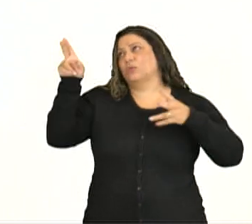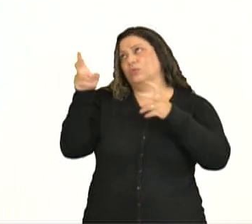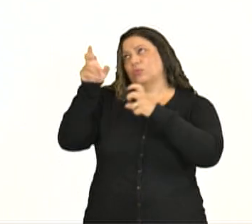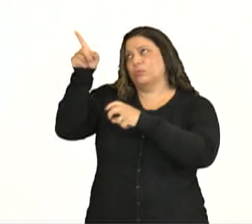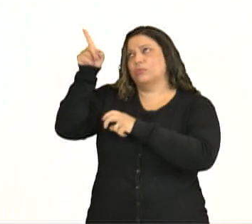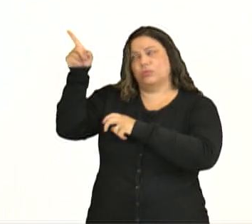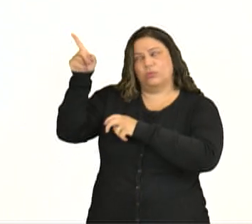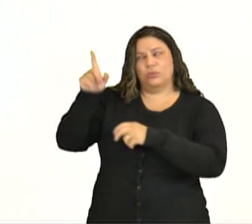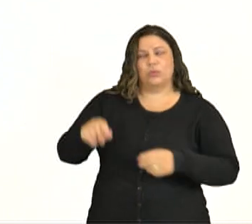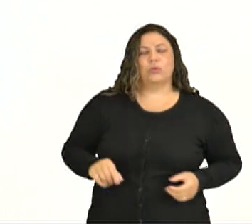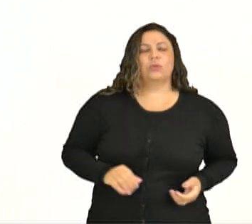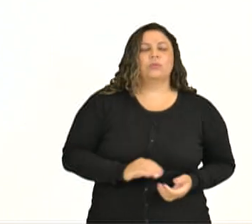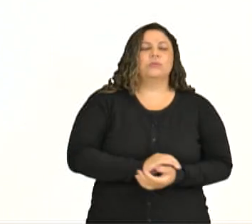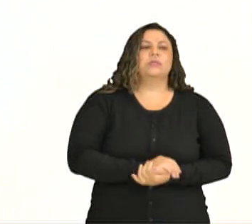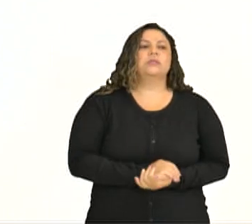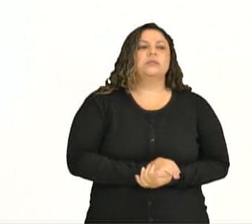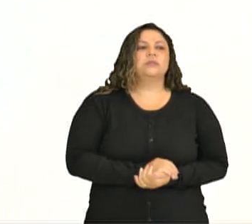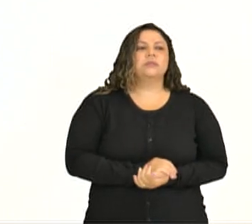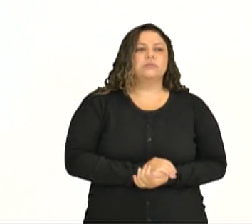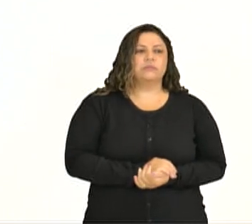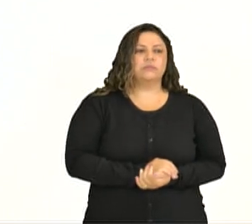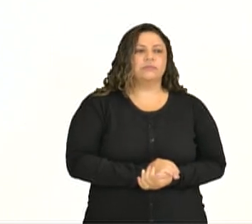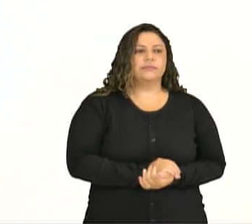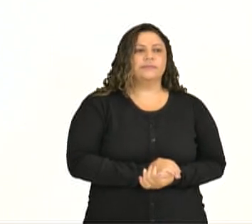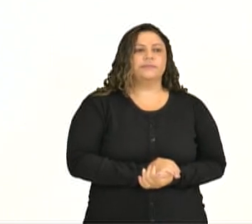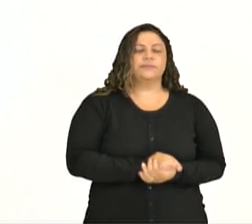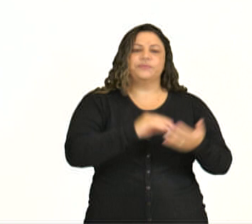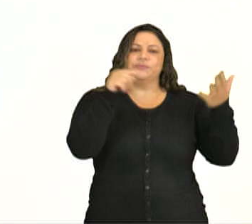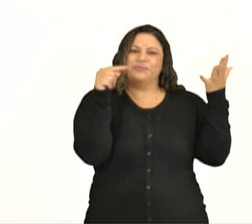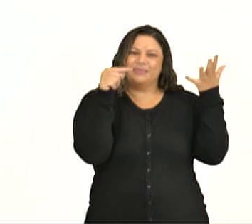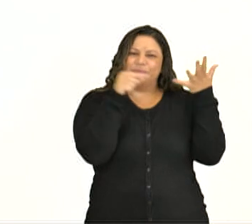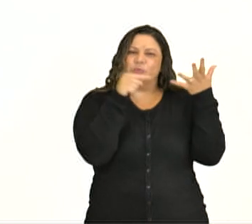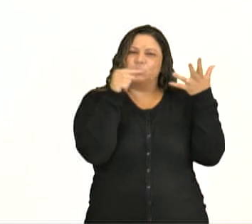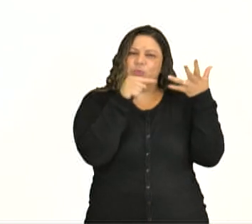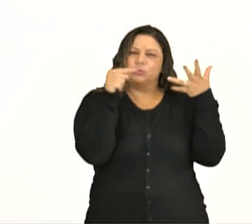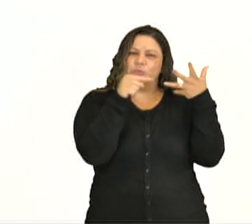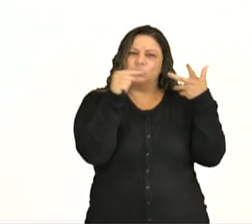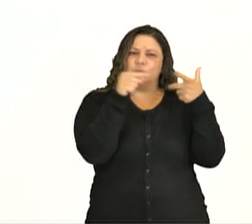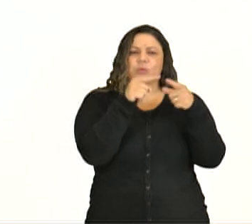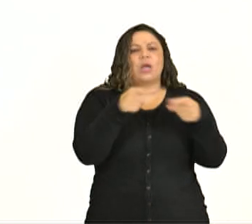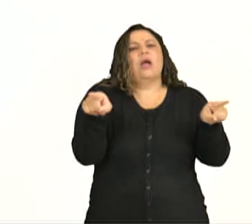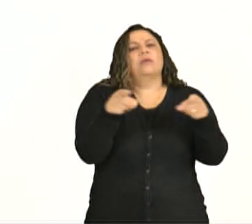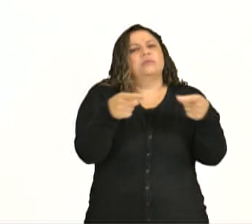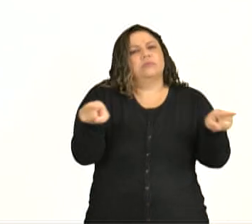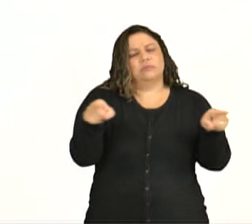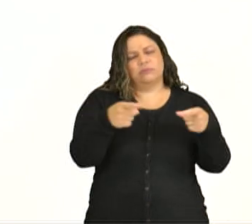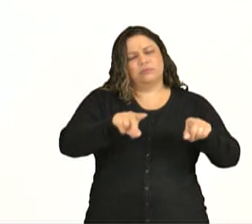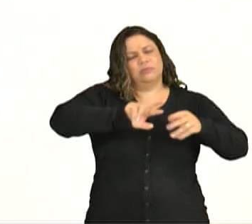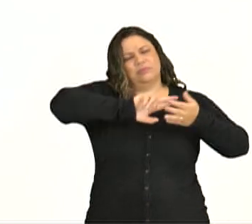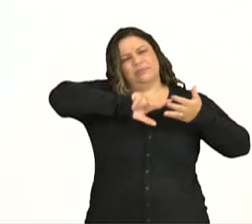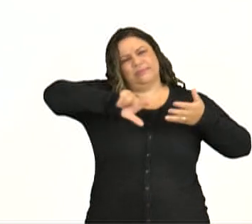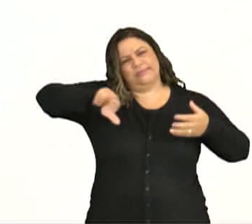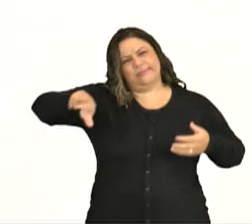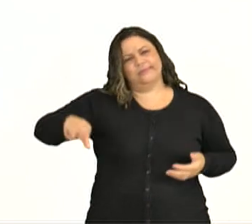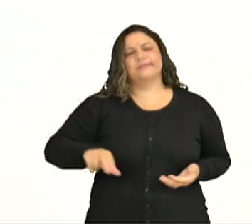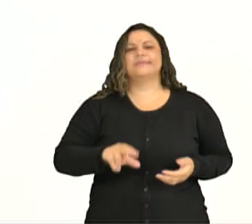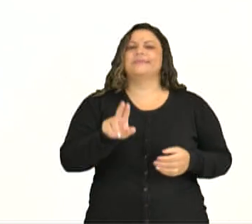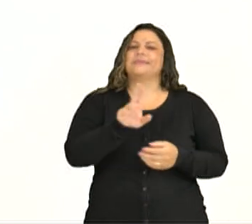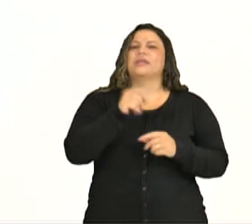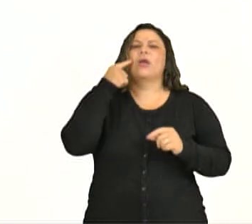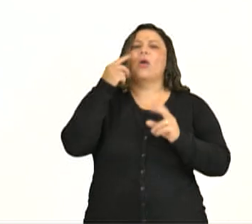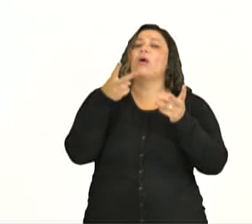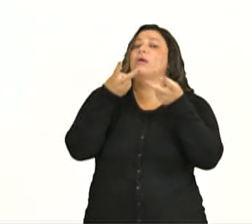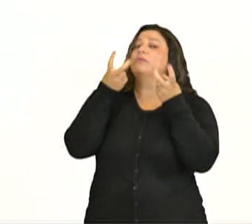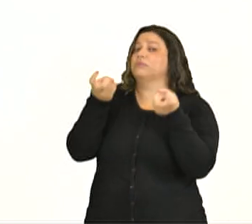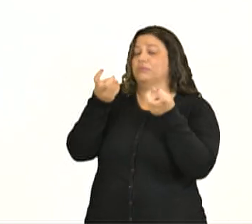Benguela, Toque do Mestre Bimba, Cavalaria, Iuna e Miudinho. Então são vários, olha quantos para vocês.